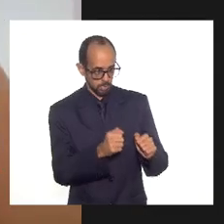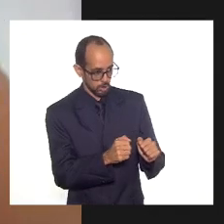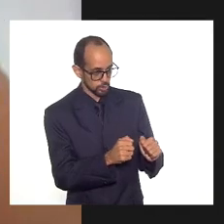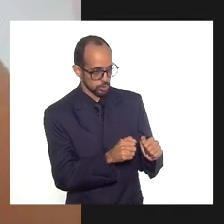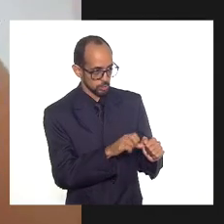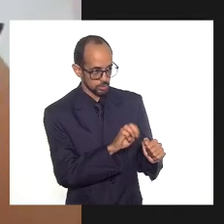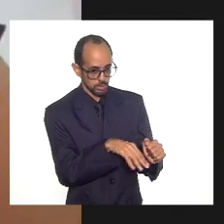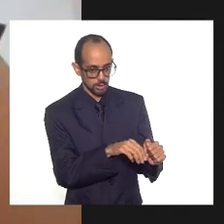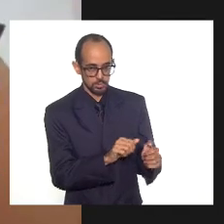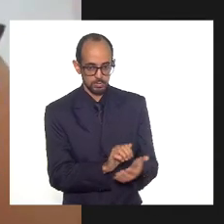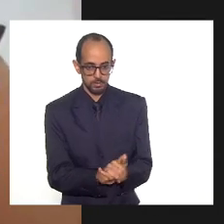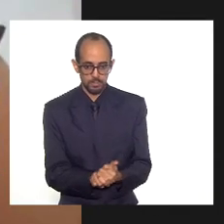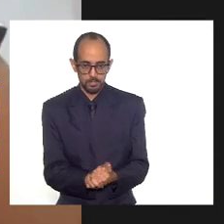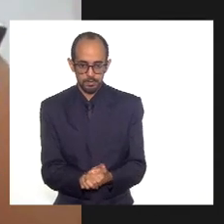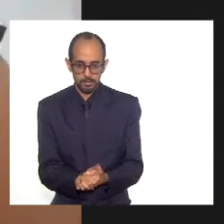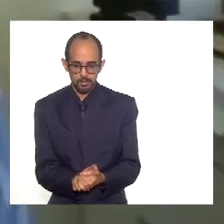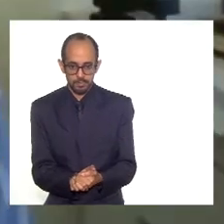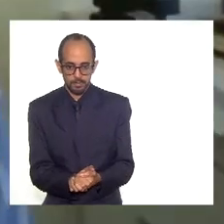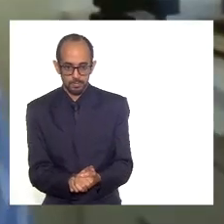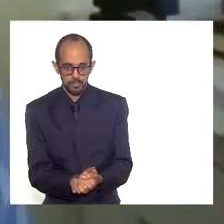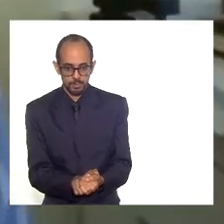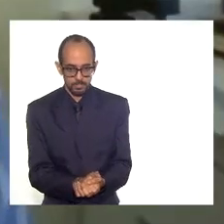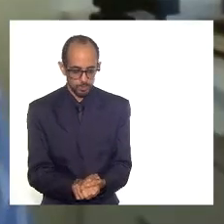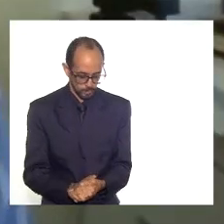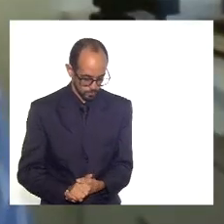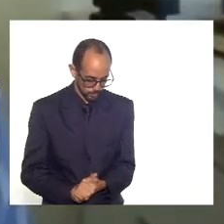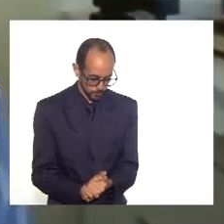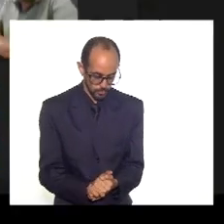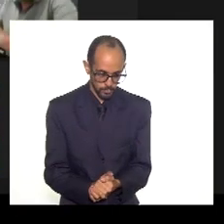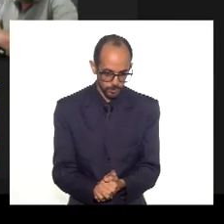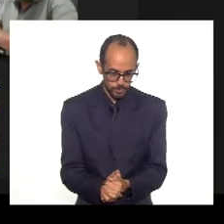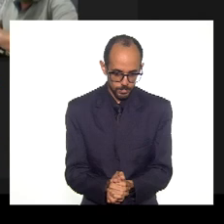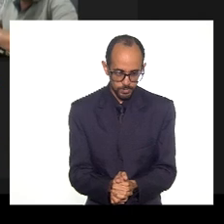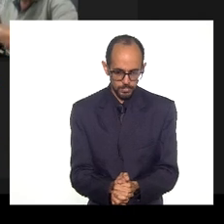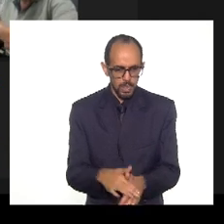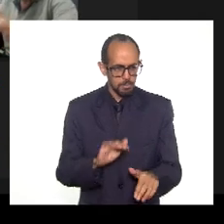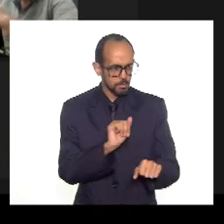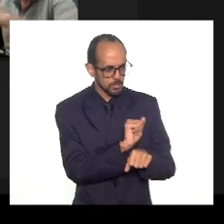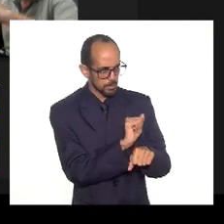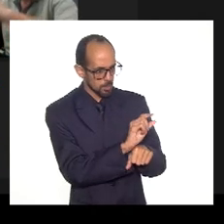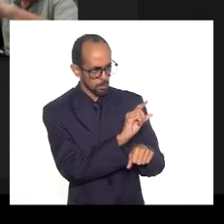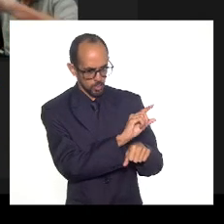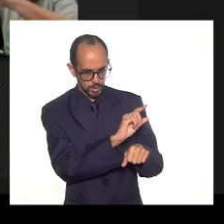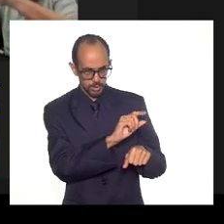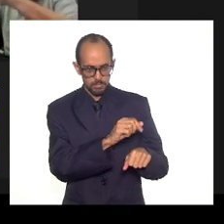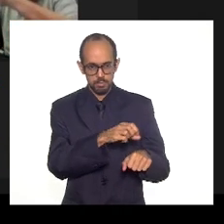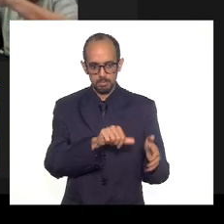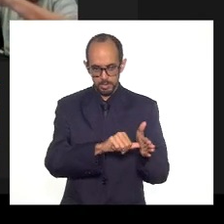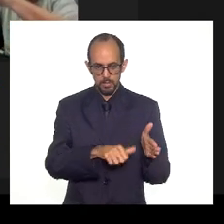Pode ser. Posso dar uma sugestão, presidente? Pode, mas deixa eu ouvir primeiro o deputado Márcio.